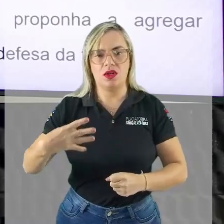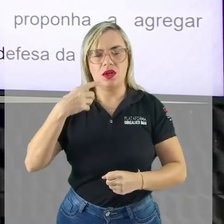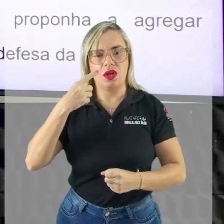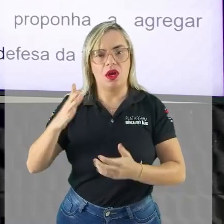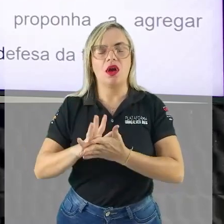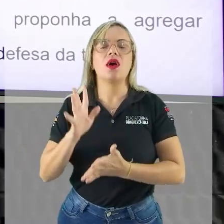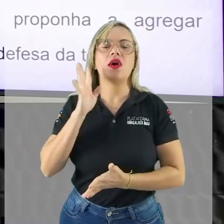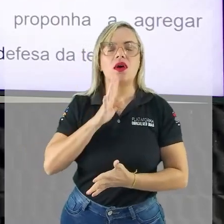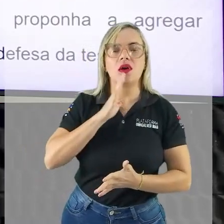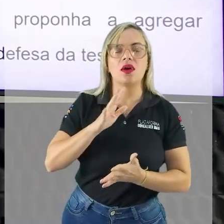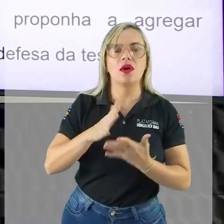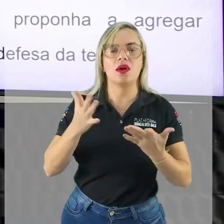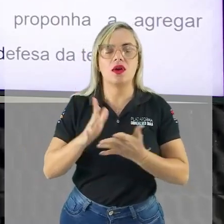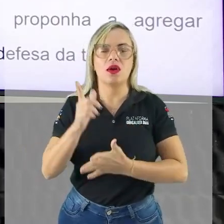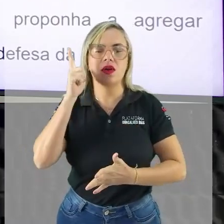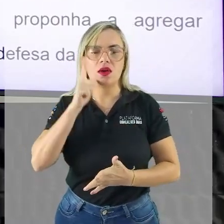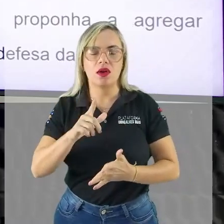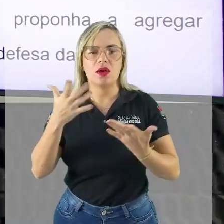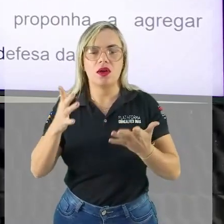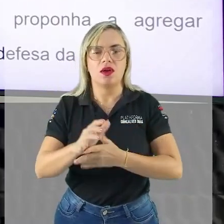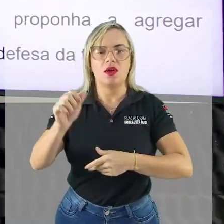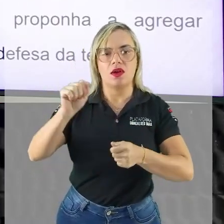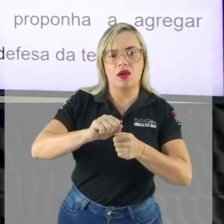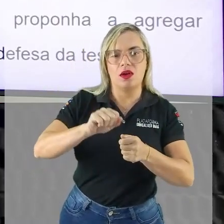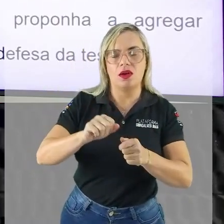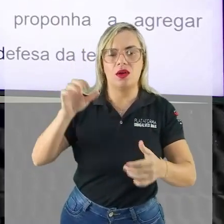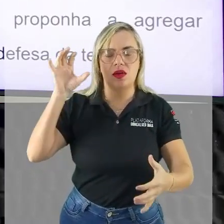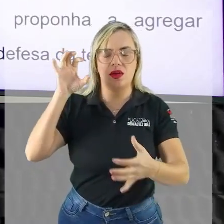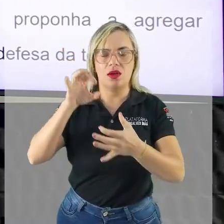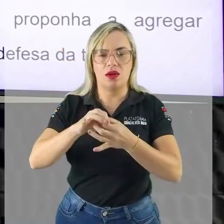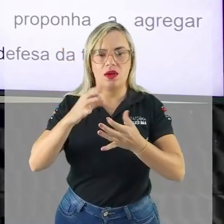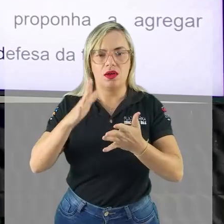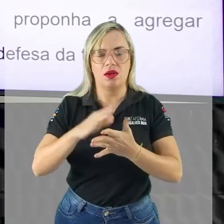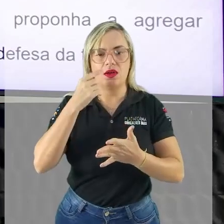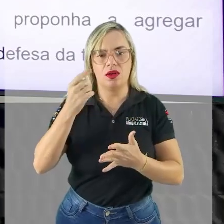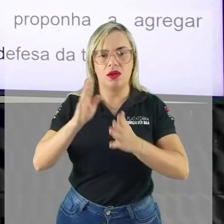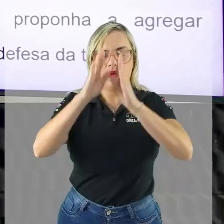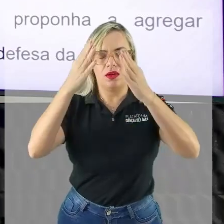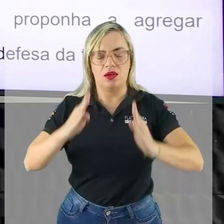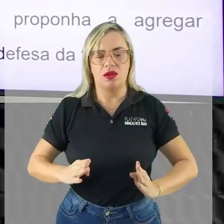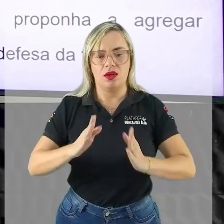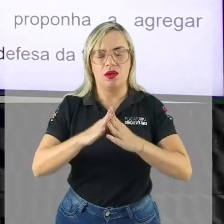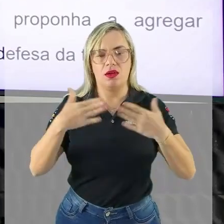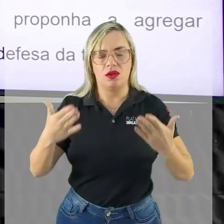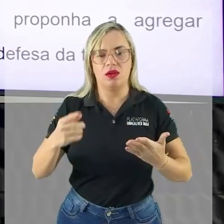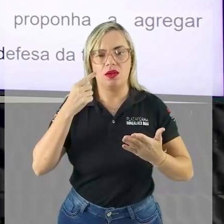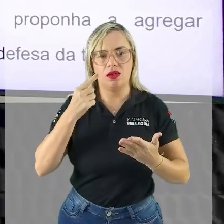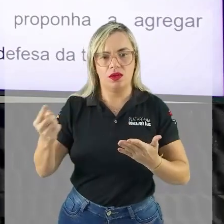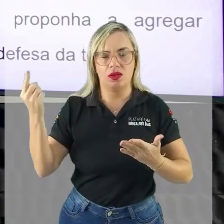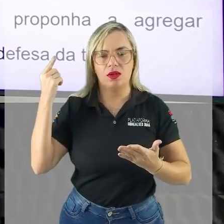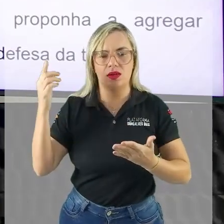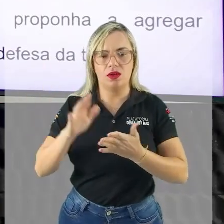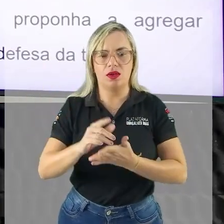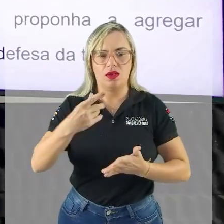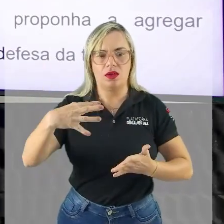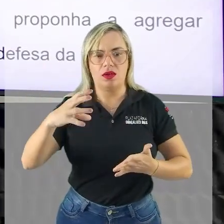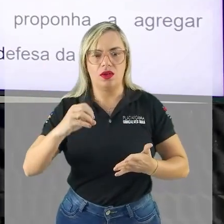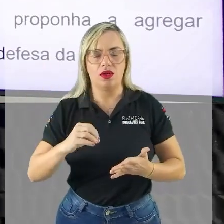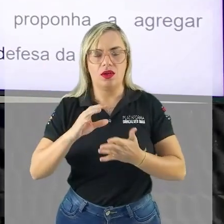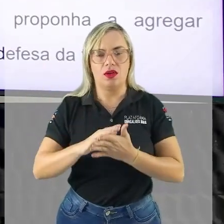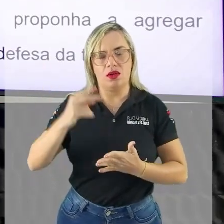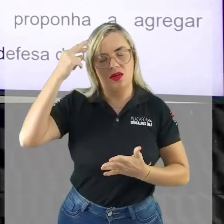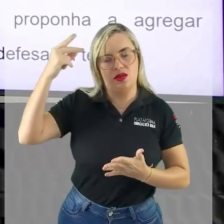sim, legal. Então você consegue fazer essa conexão e essa análise. Nesse caso, as alusões históricas são